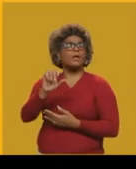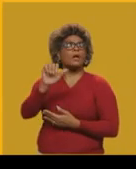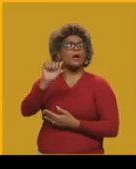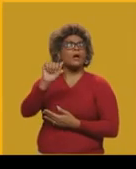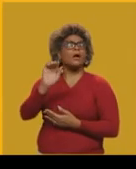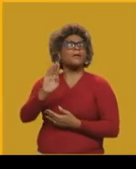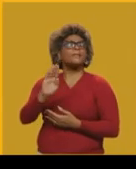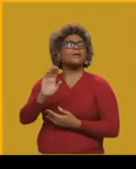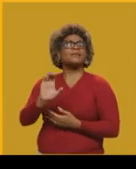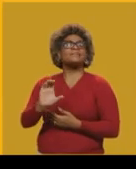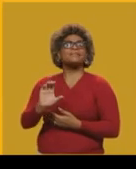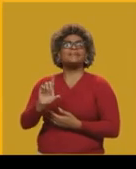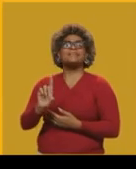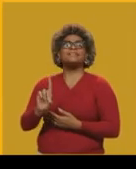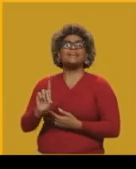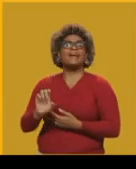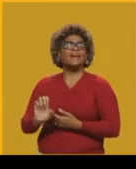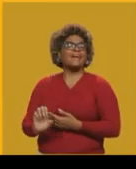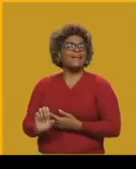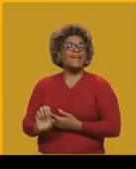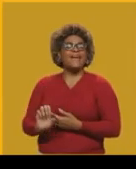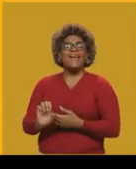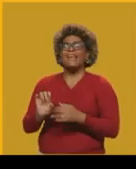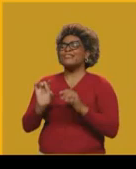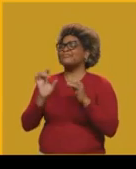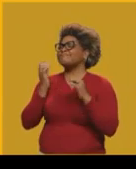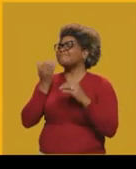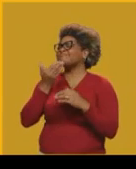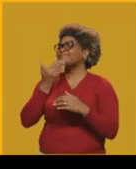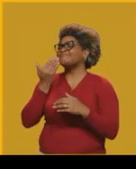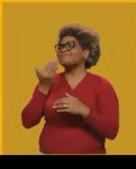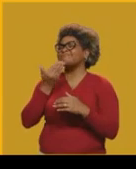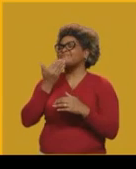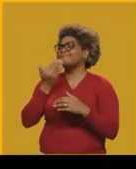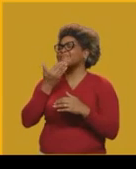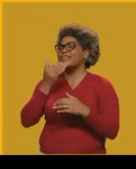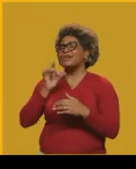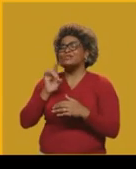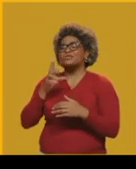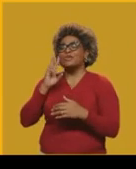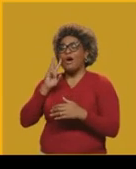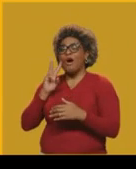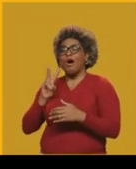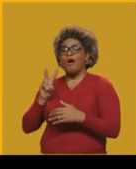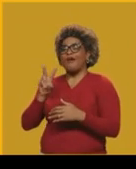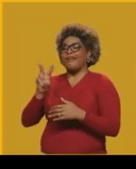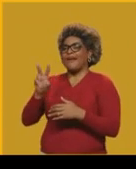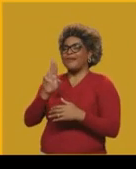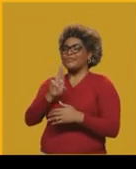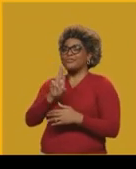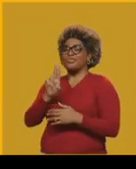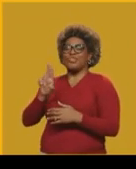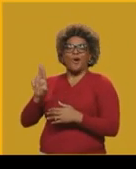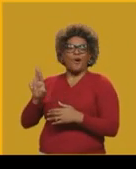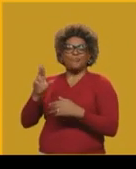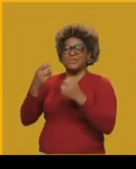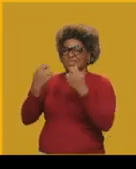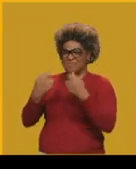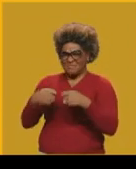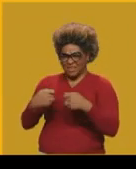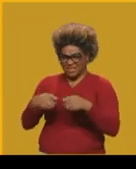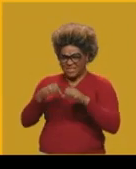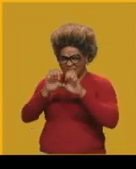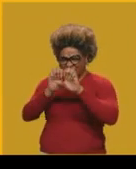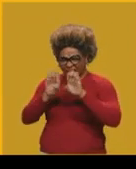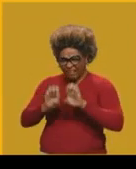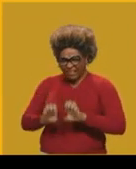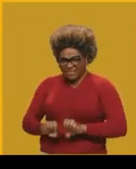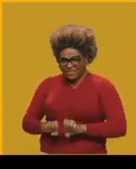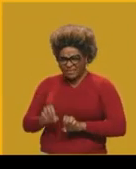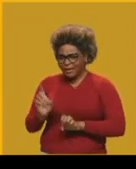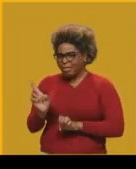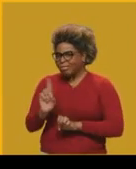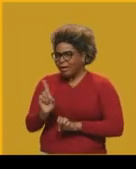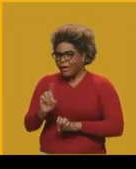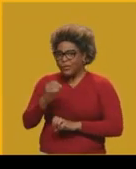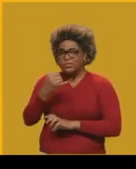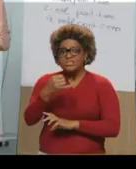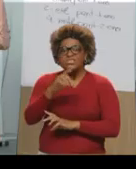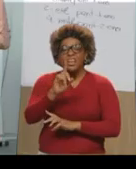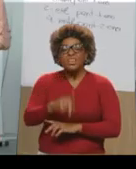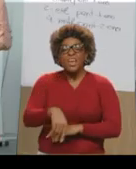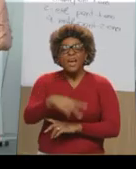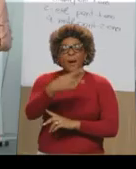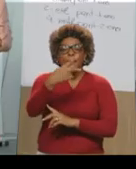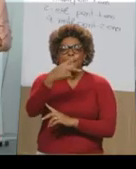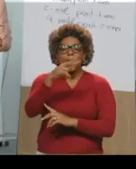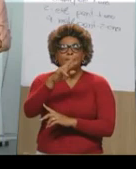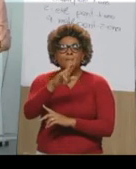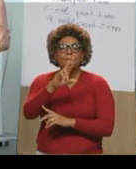Gente, pelo nome vocês já podem saber, não precisa nem fazer estrutura. Se é propano e butano,